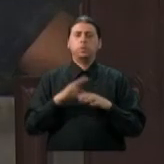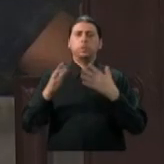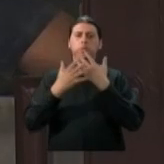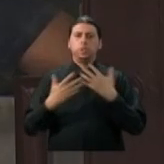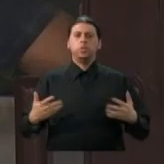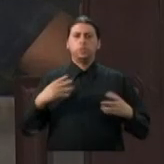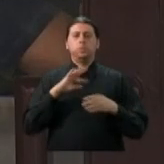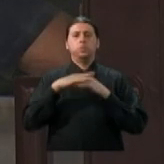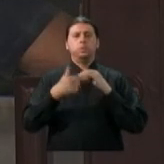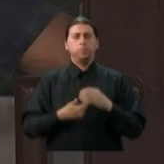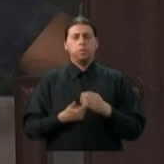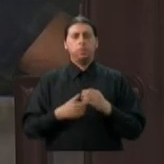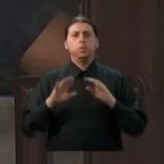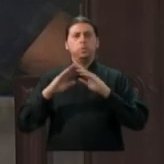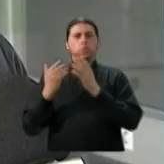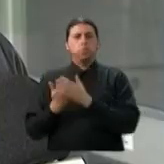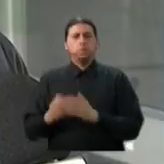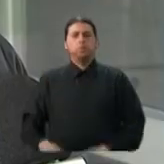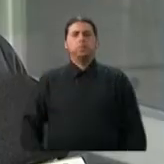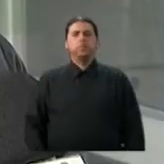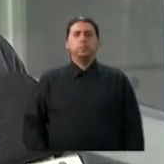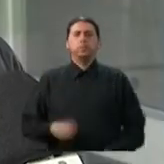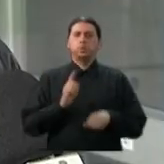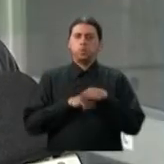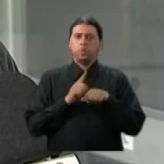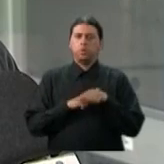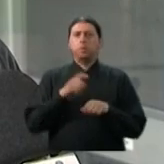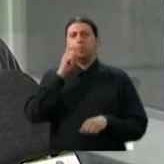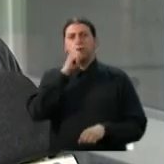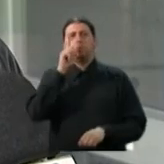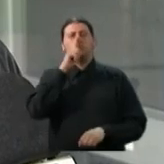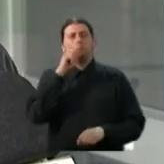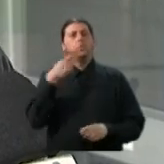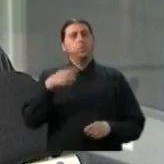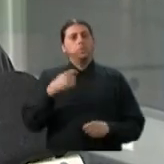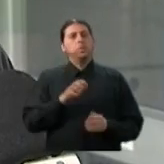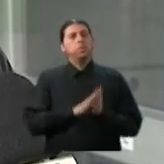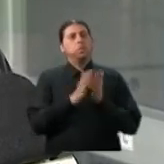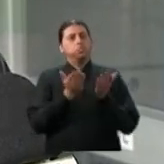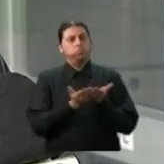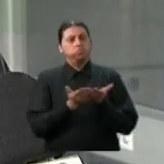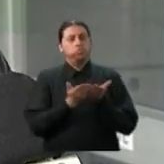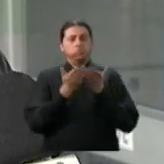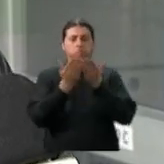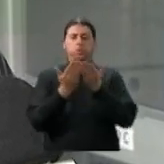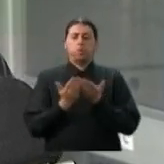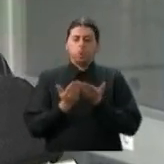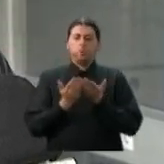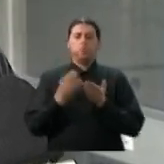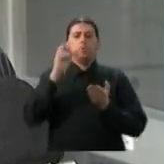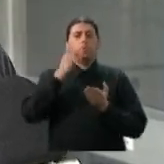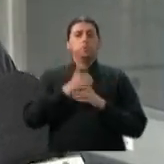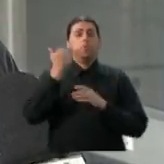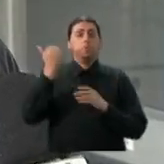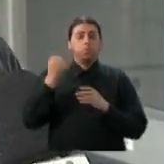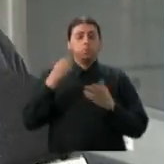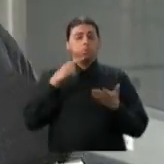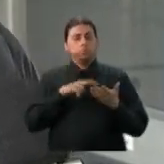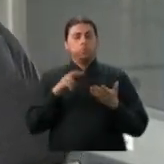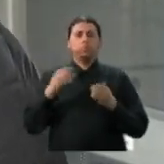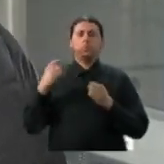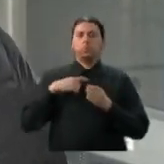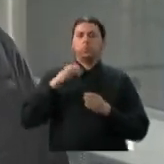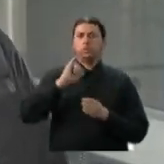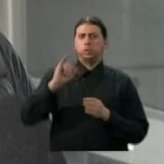da matrícula na rede municipal. No ato da matrícula, os pais devem apresentar a carteira de vacina para